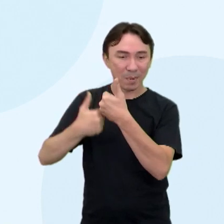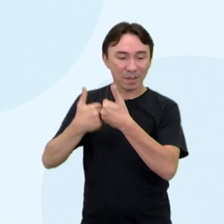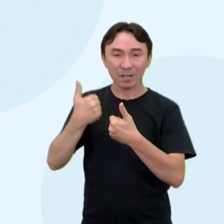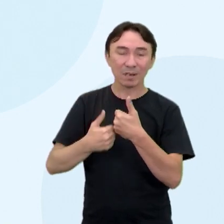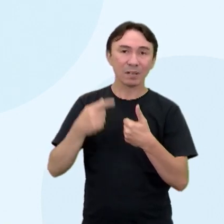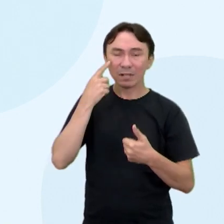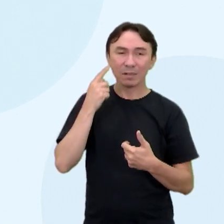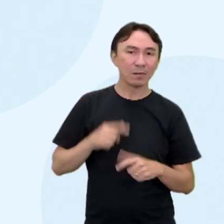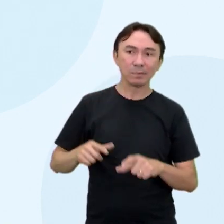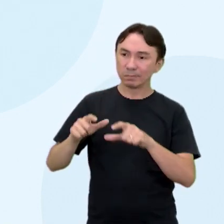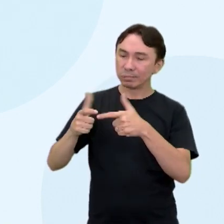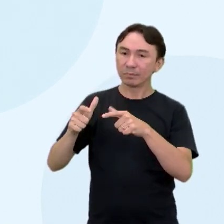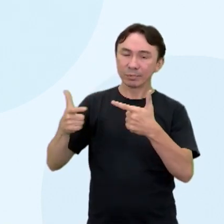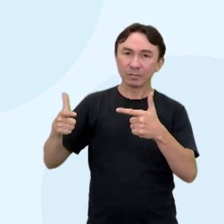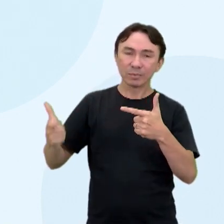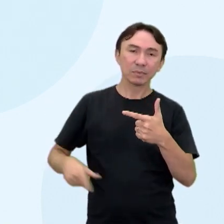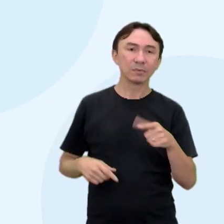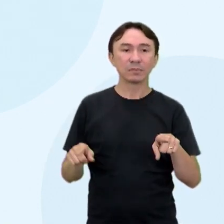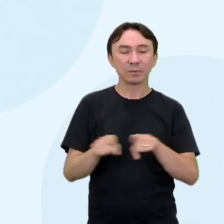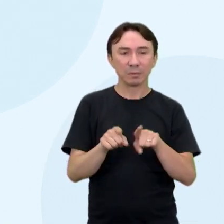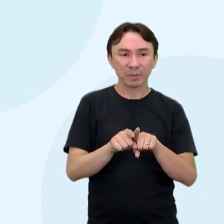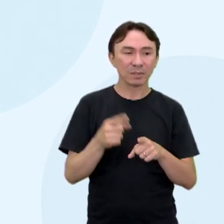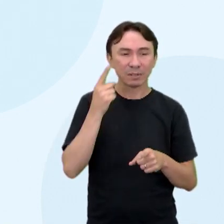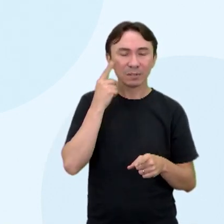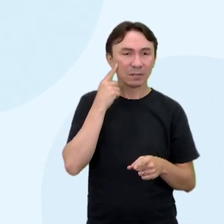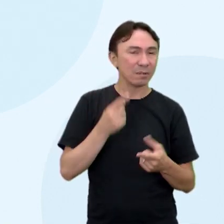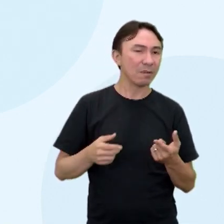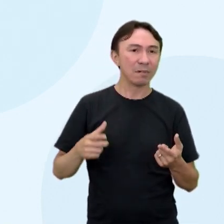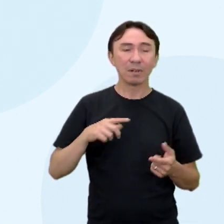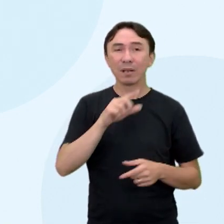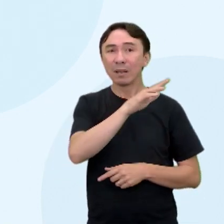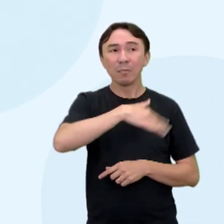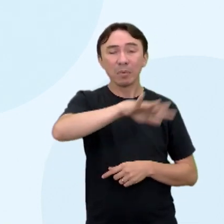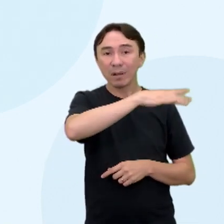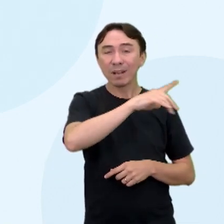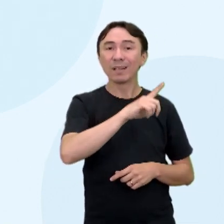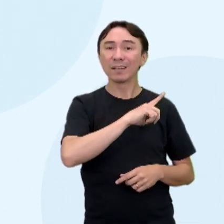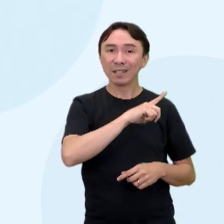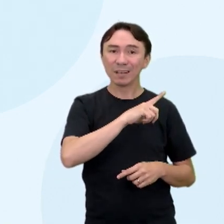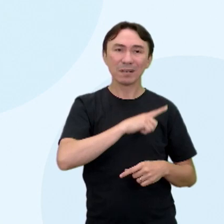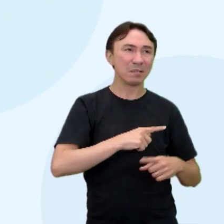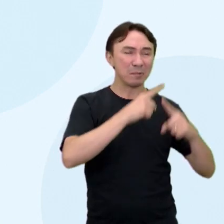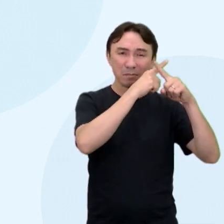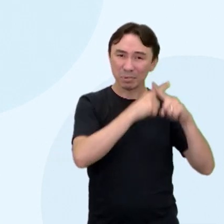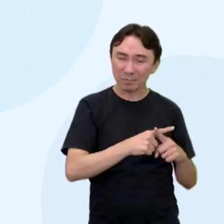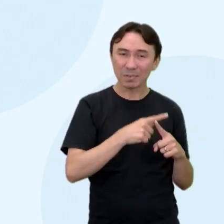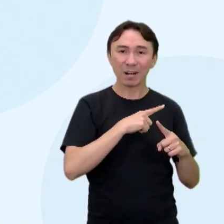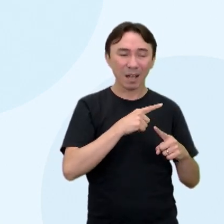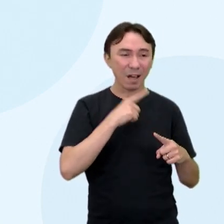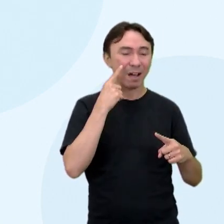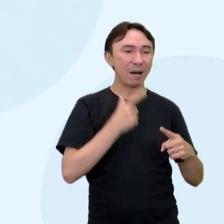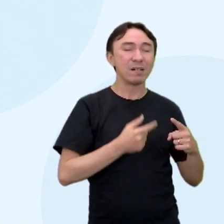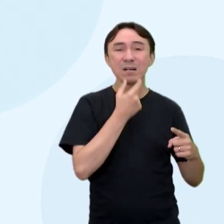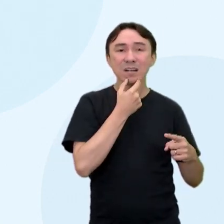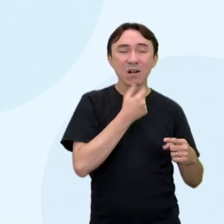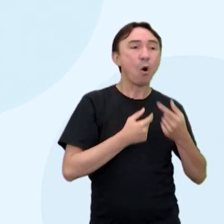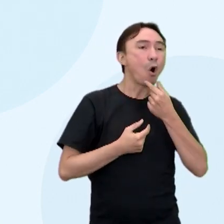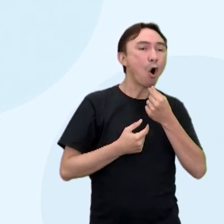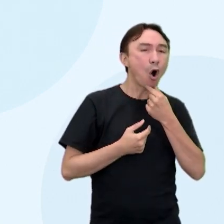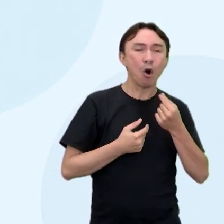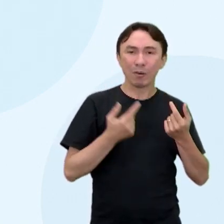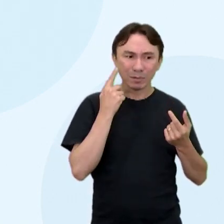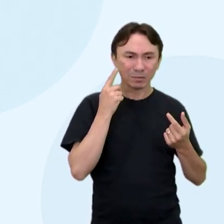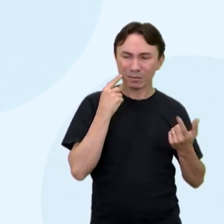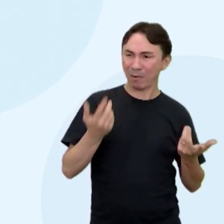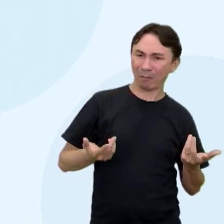fazer sucesso e a levantar rendas de público maiores do que jogos do campeonato inglês desses times menores, né? Isso começa a causar um incômodo, que é aquilo